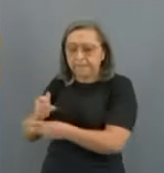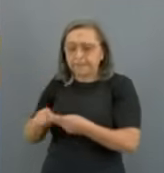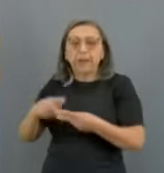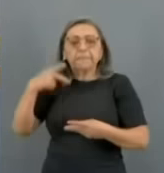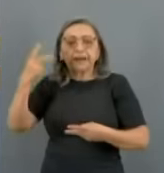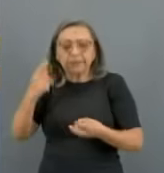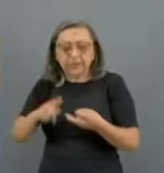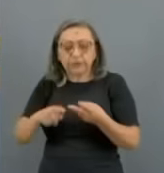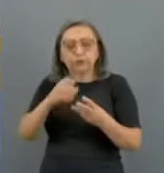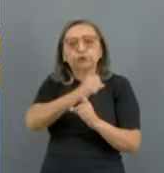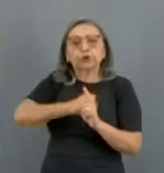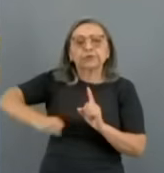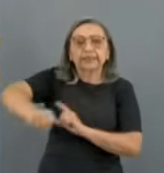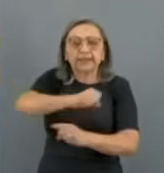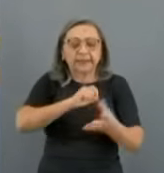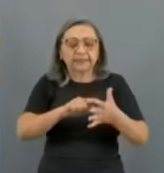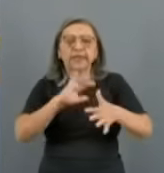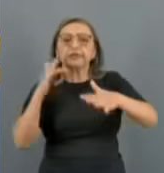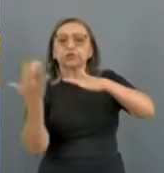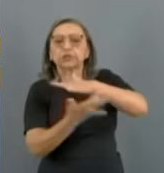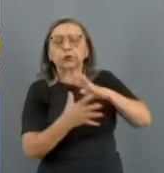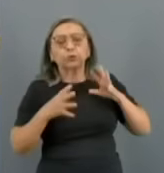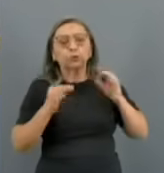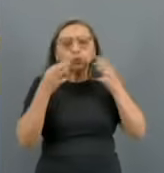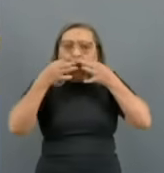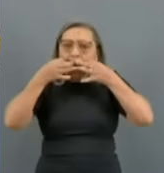sociedade civil, as redes sociais.